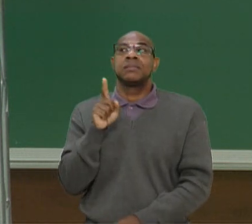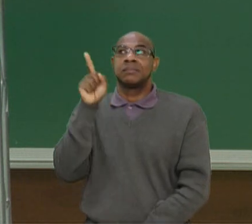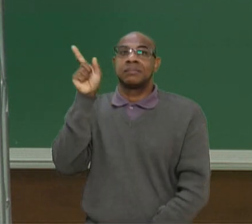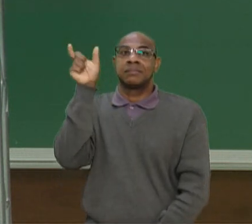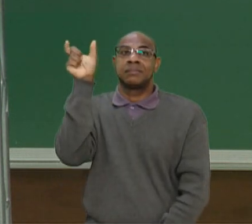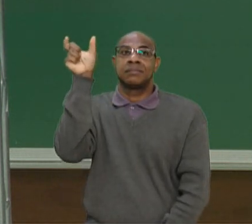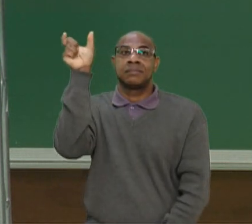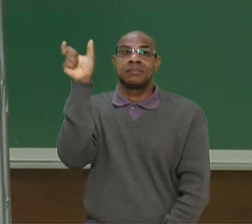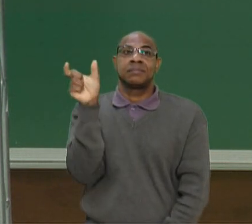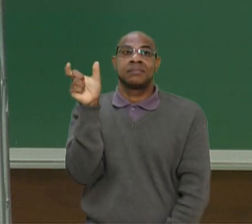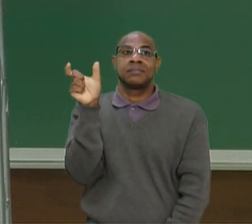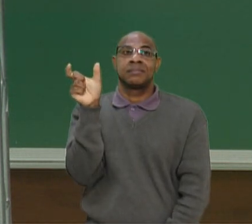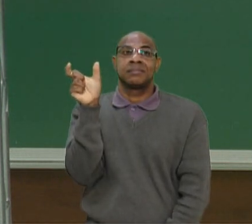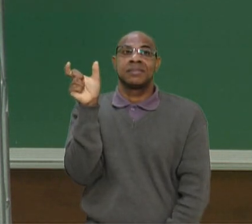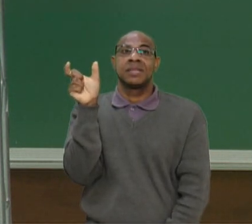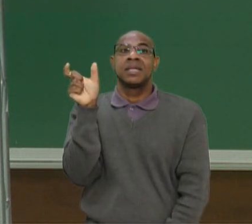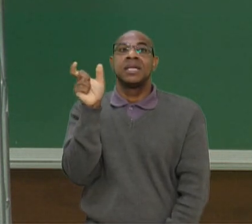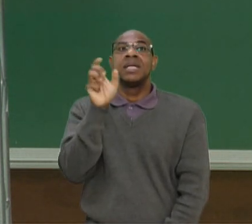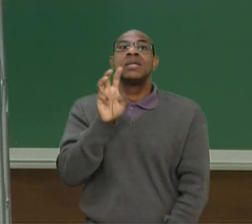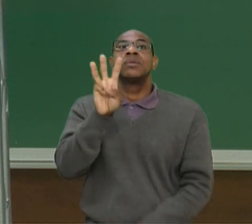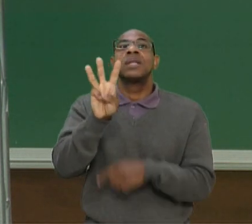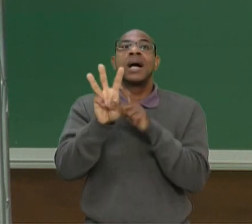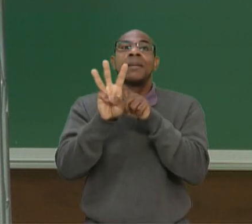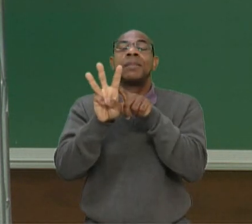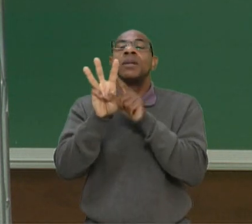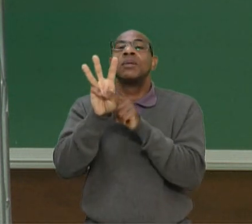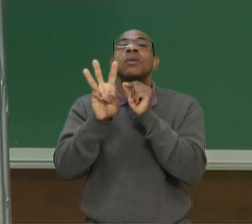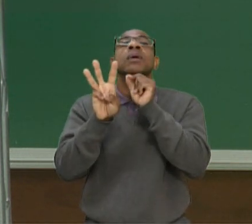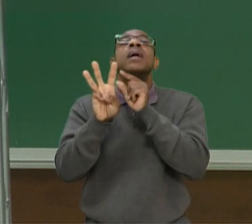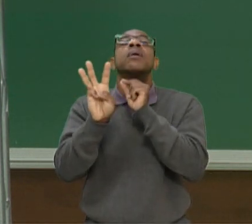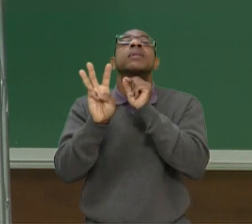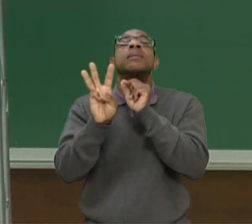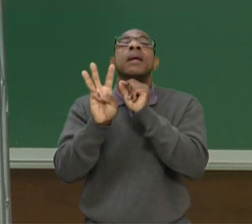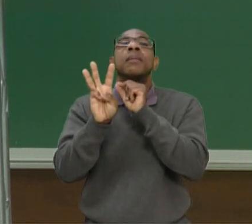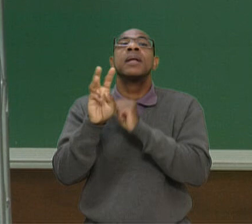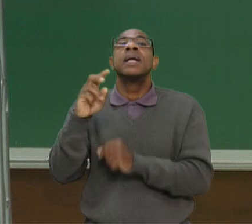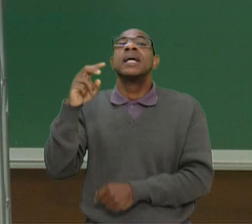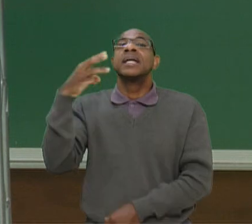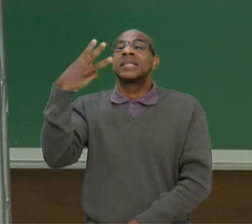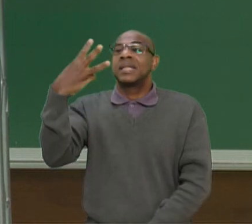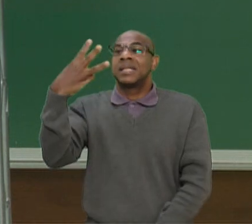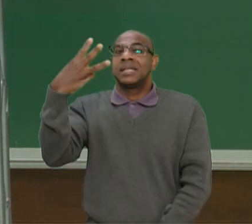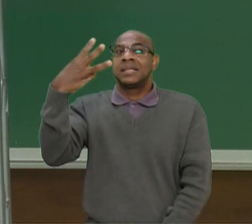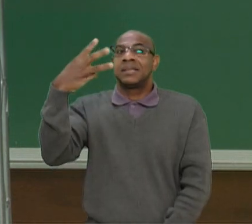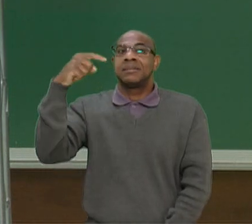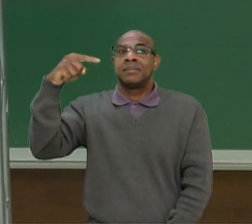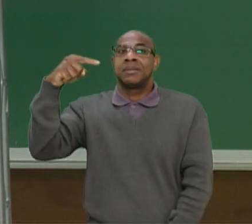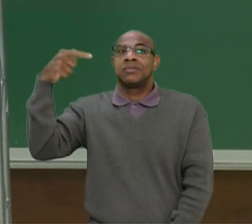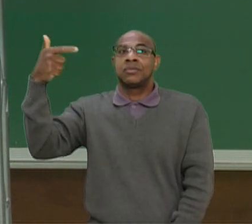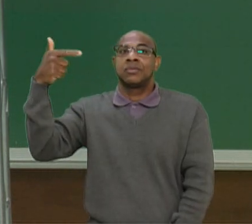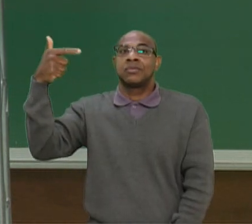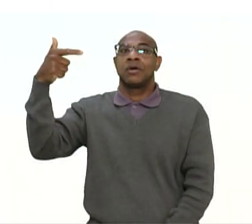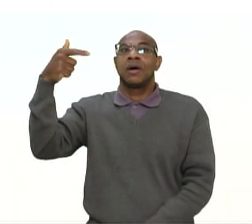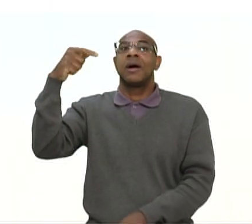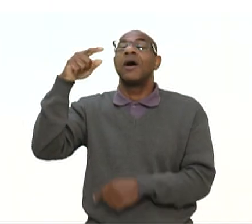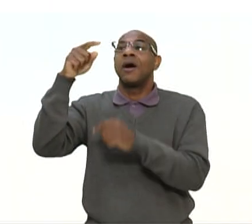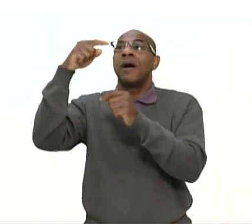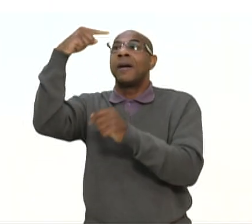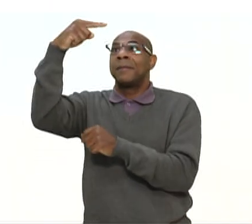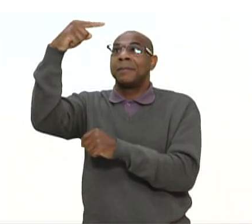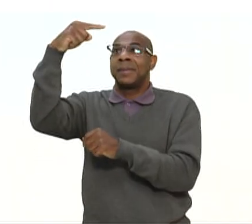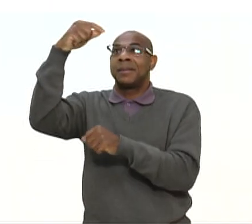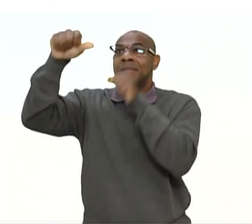e o conjugado de w. Então, veja, ó, 3 estava mais, estava menos,